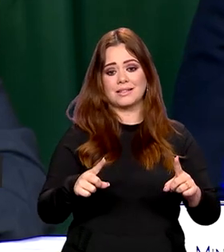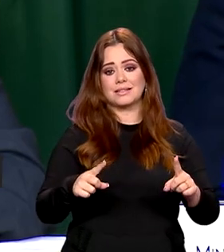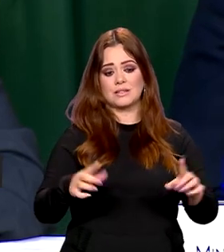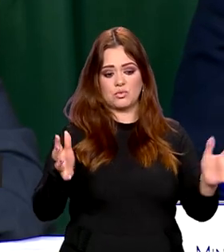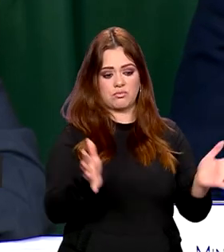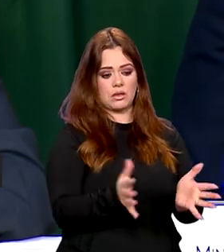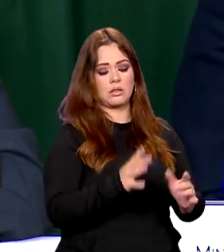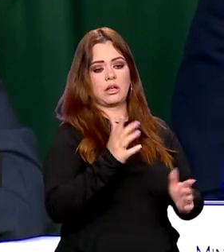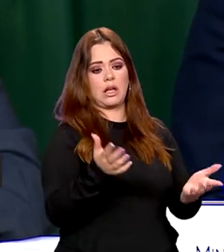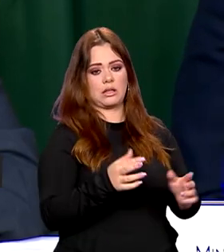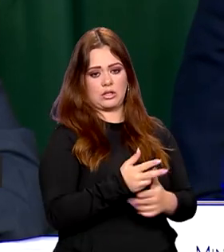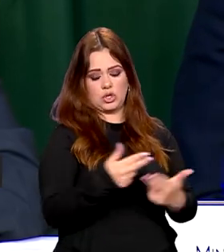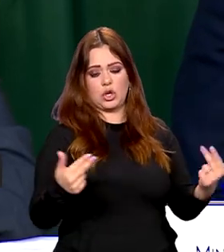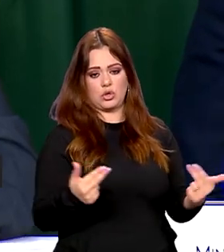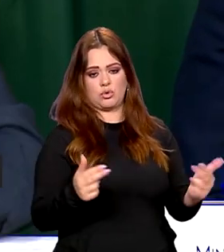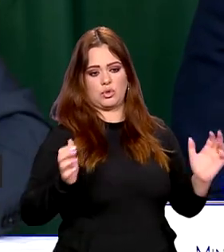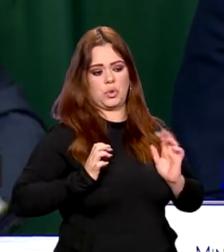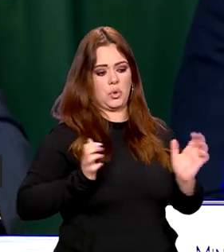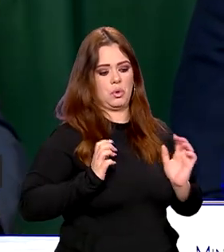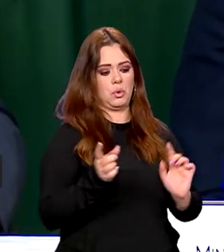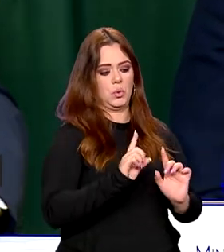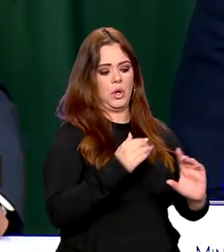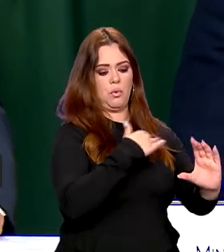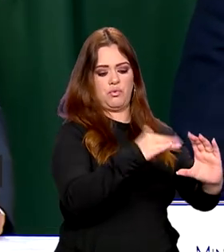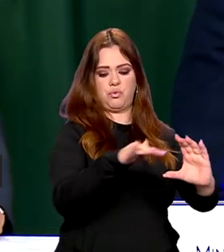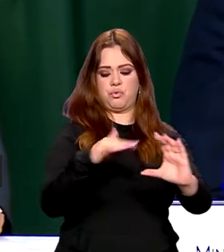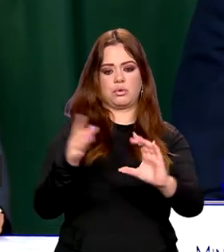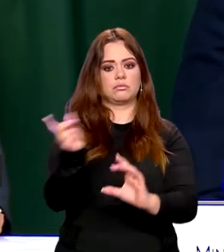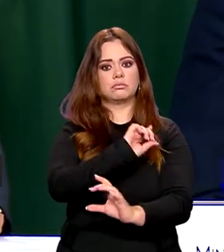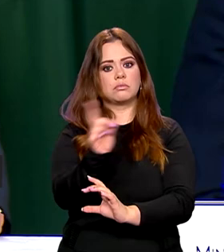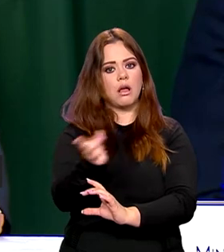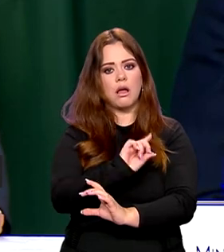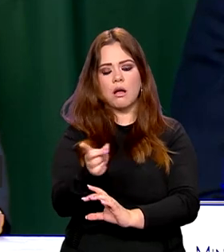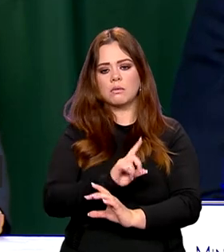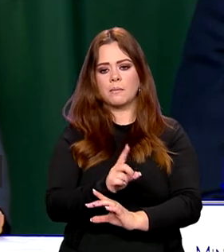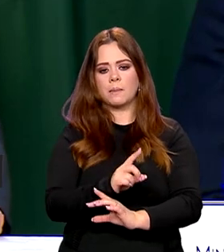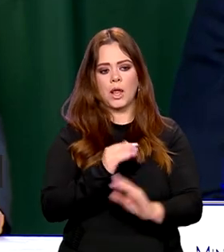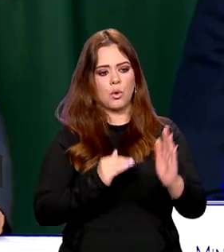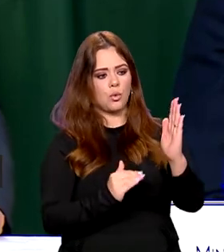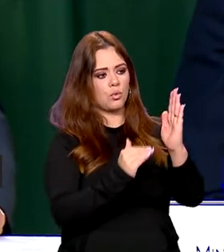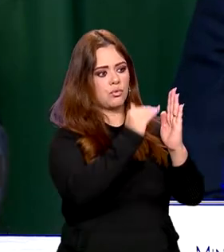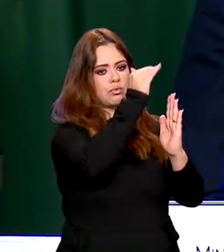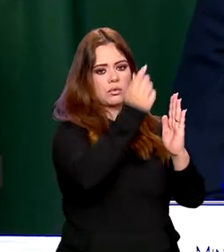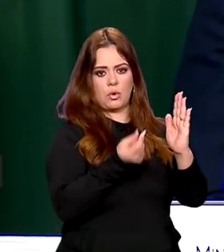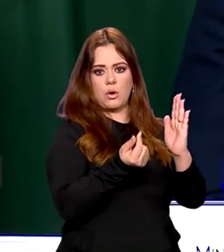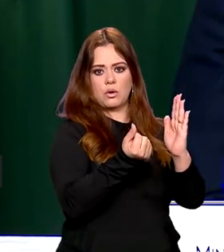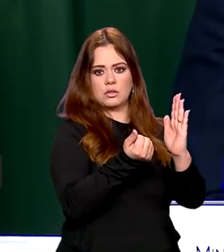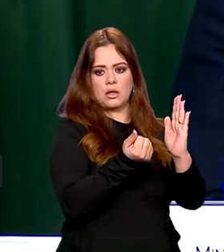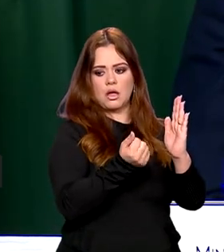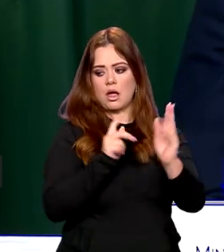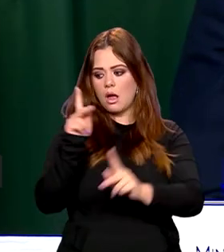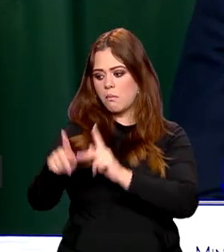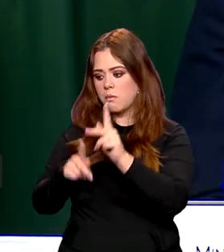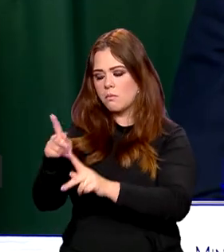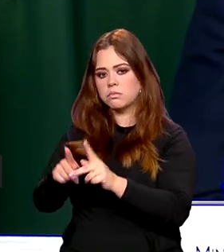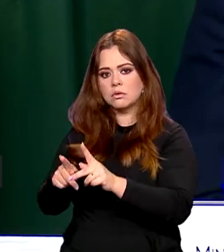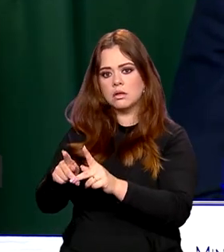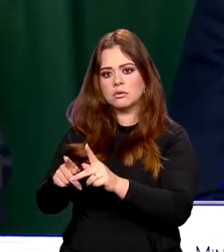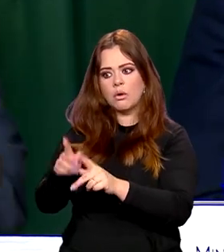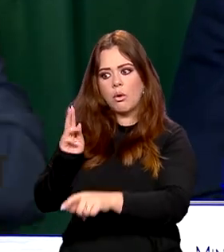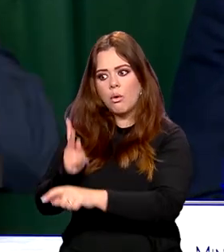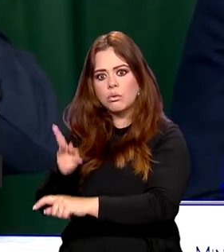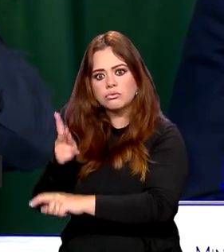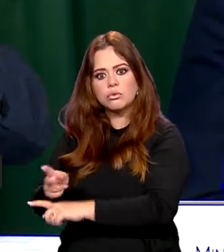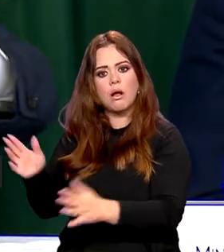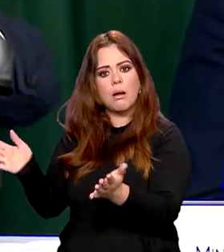distribuída. A economia crescia e o povo continuava pobre. Nós pertencemos a uma